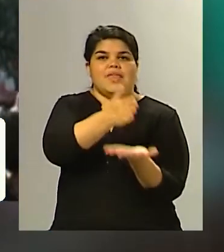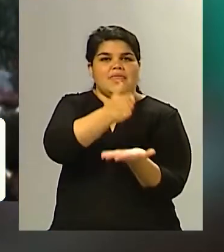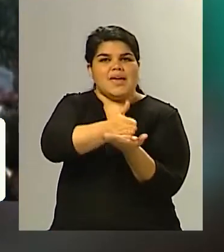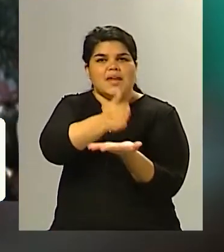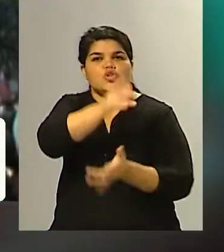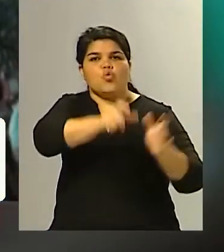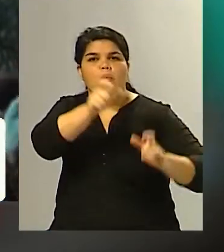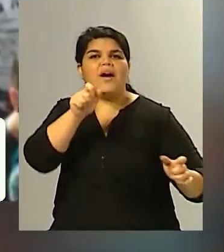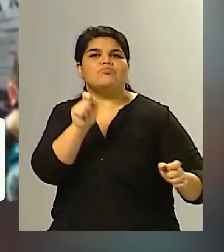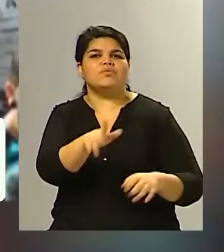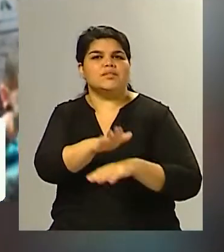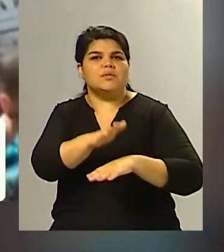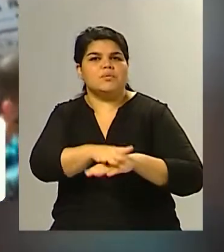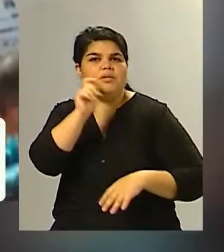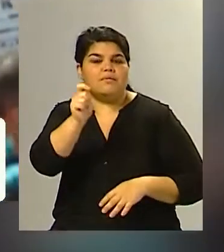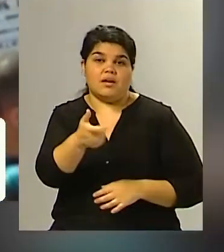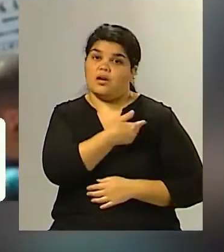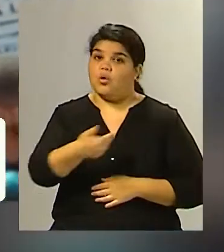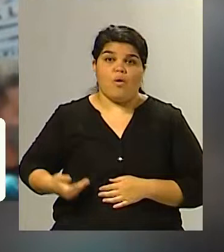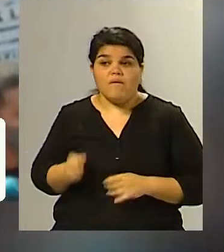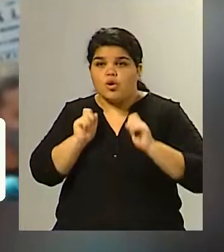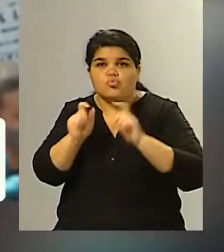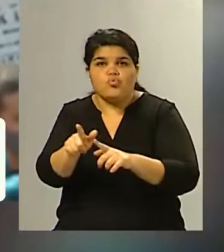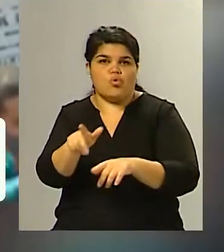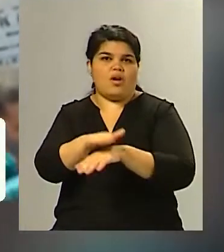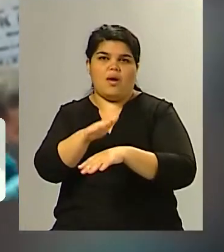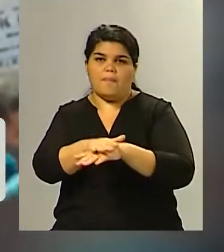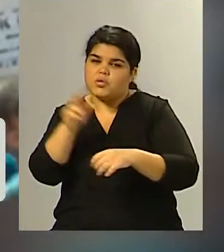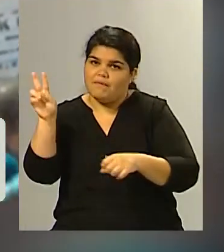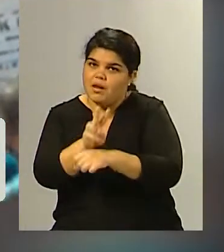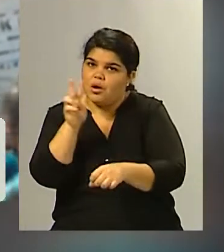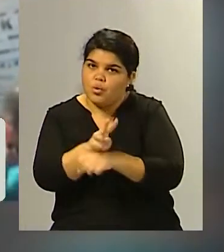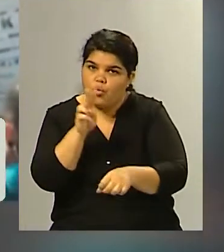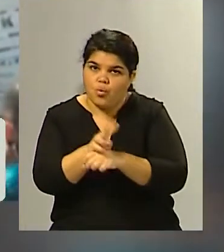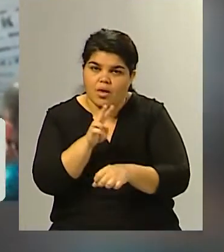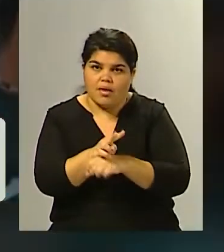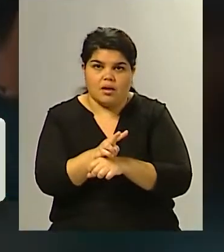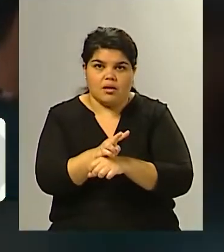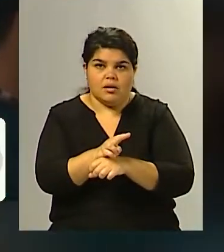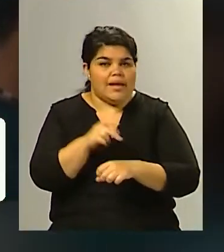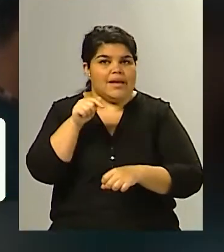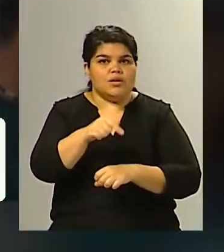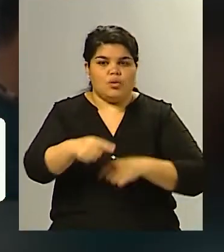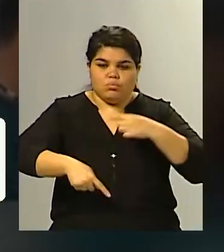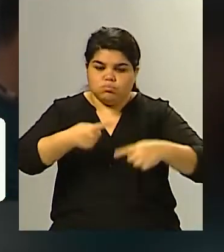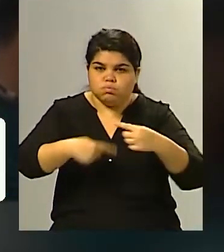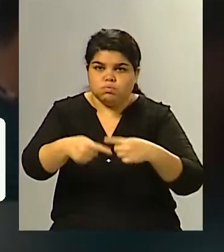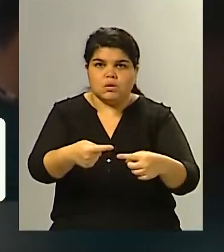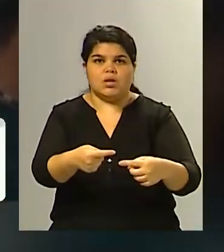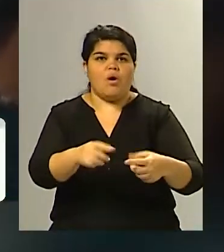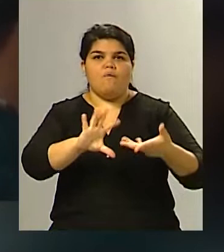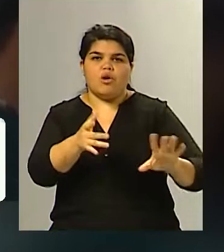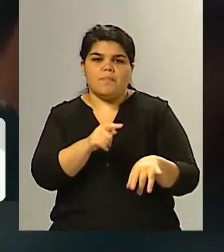de Estado e não devem ser direitos que oscilam acorde a momentos ou